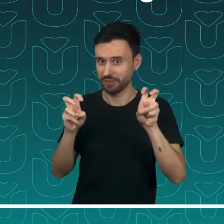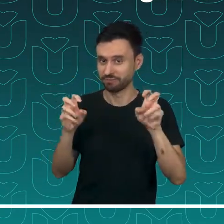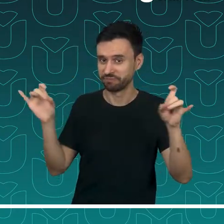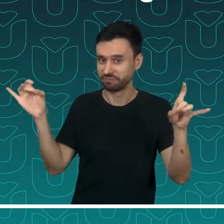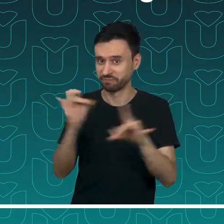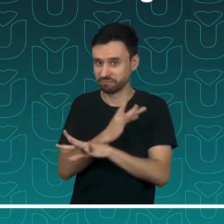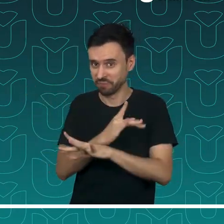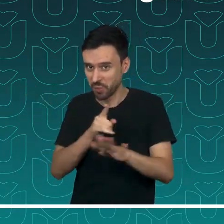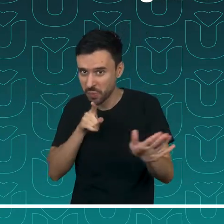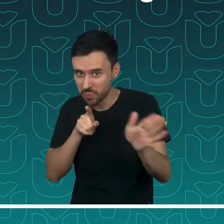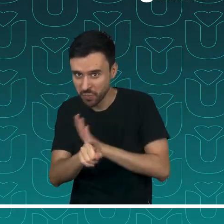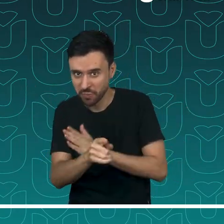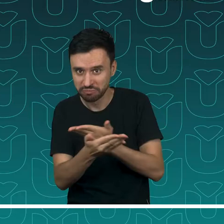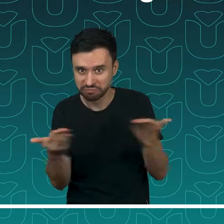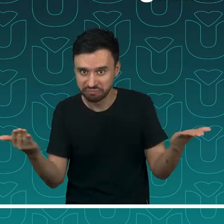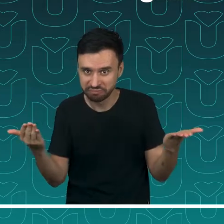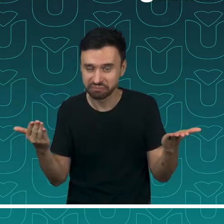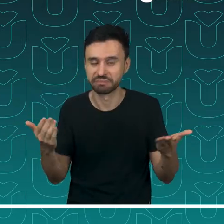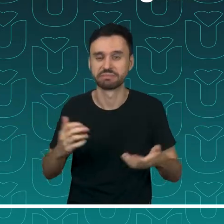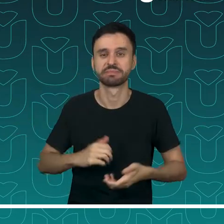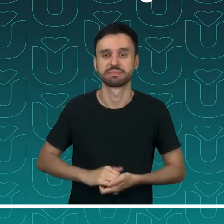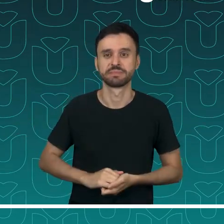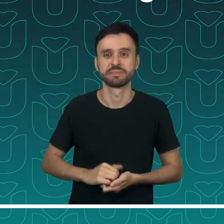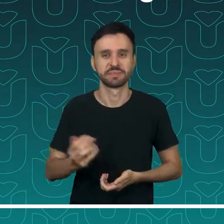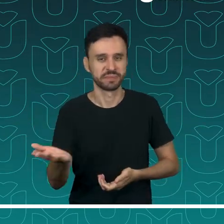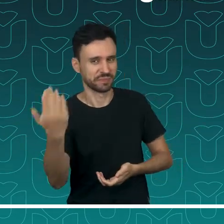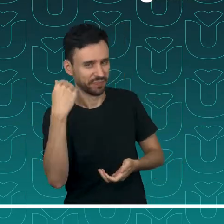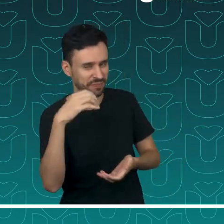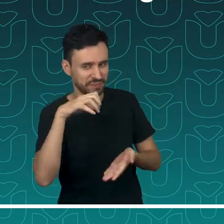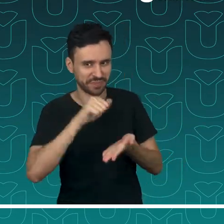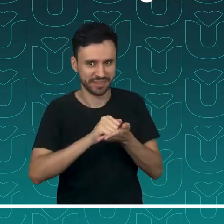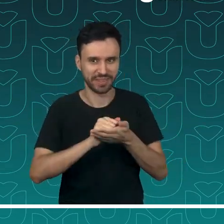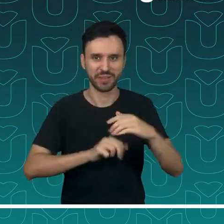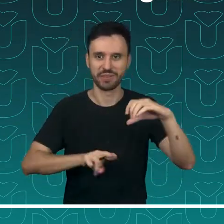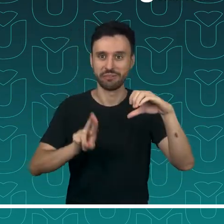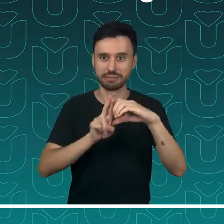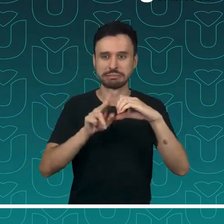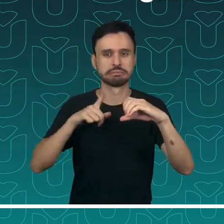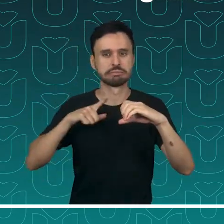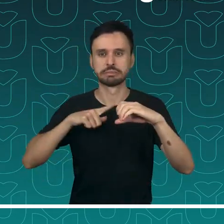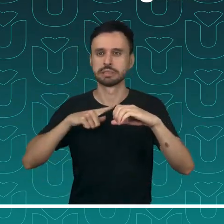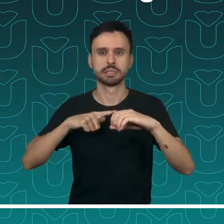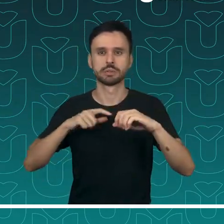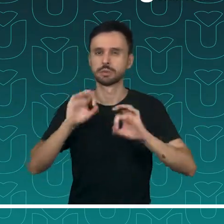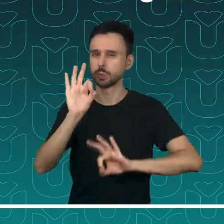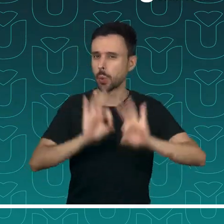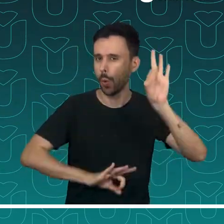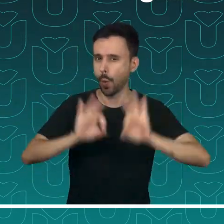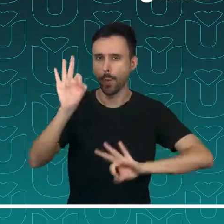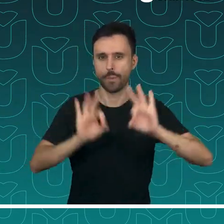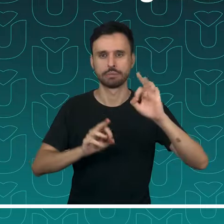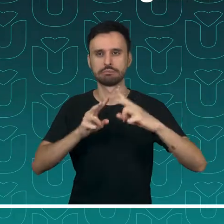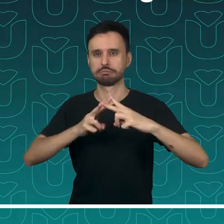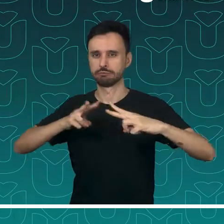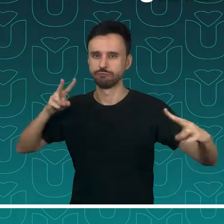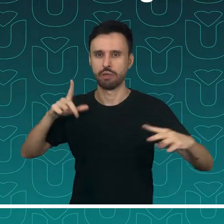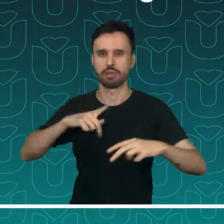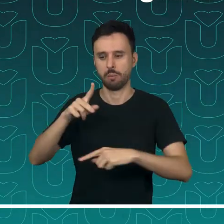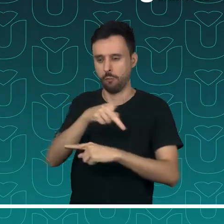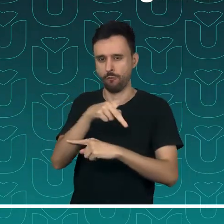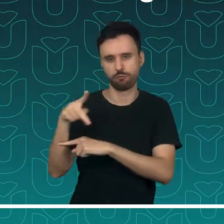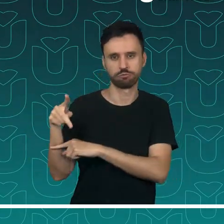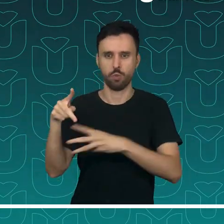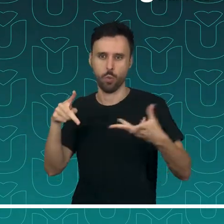trabalho. E por falar nisso, você está pronto para ser um destes profissionais? Então venha estudar na Uníntese, nós temos a melhor